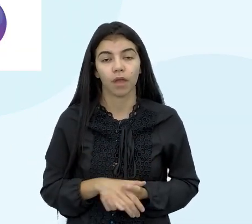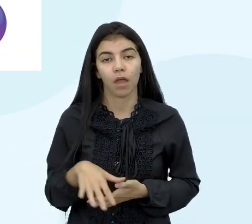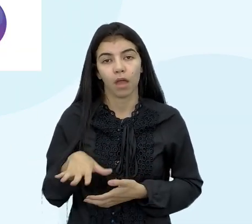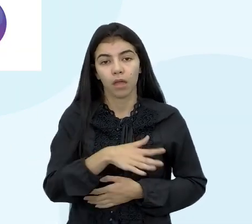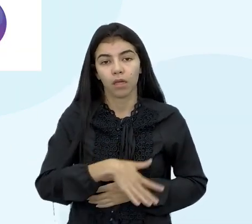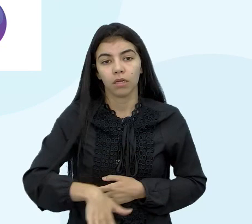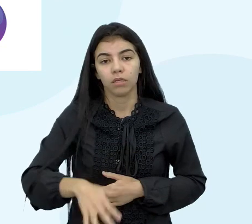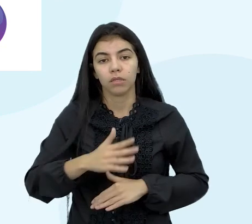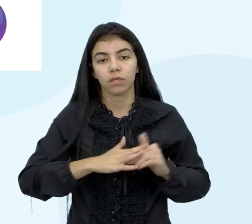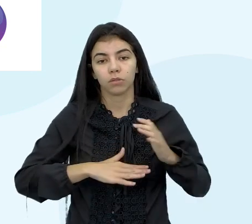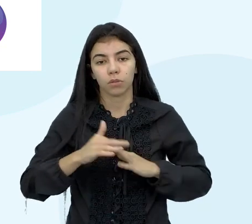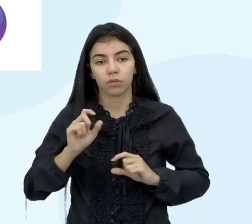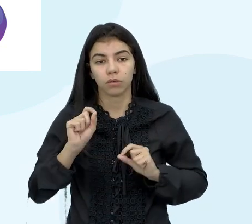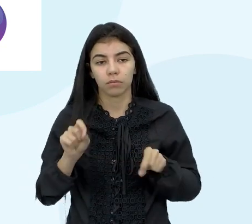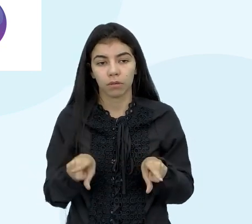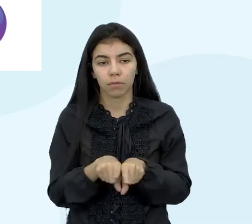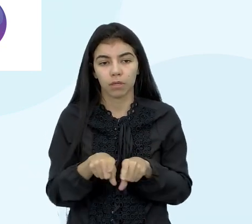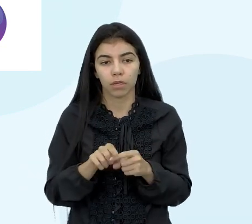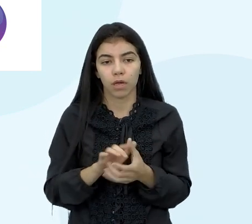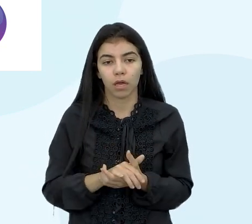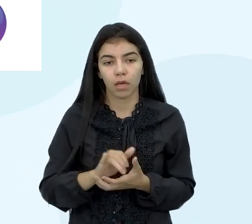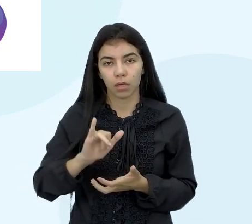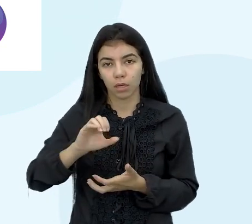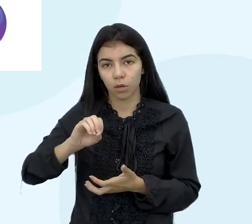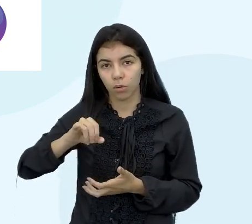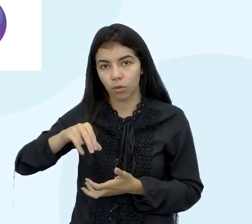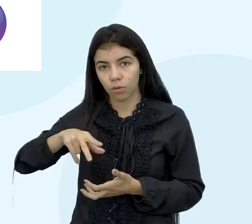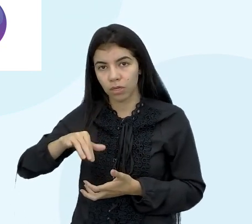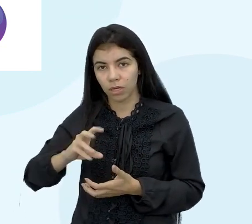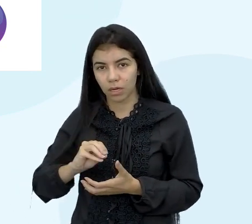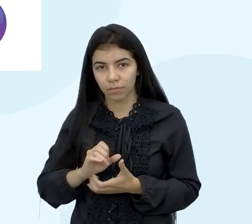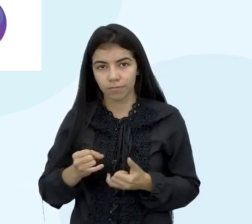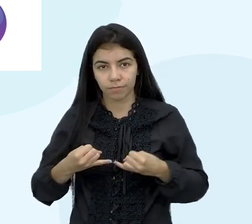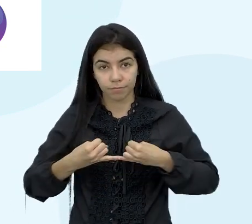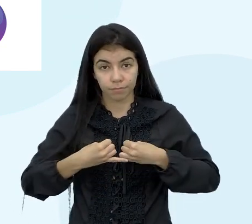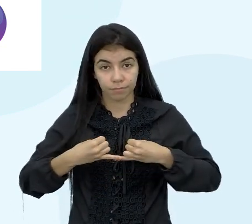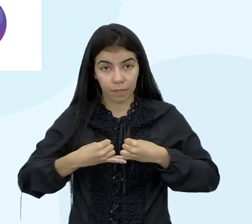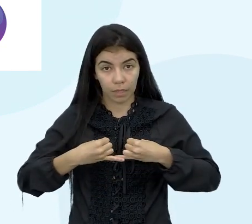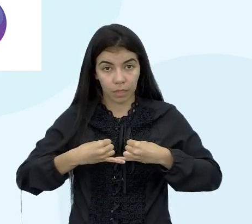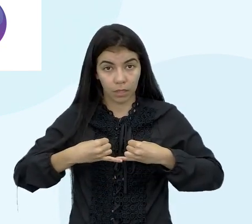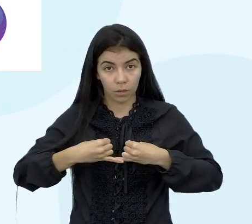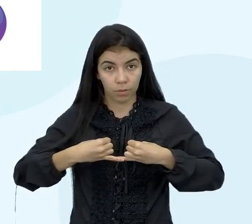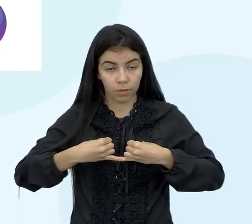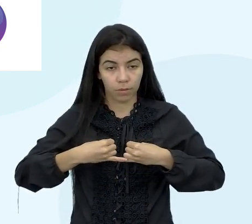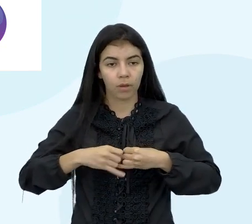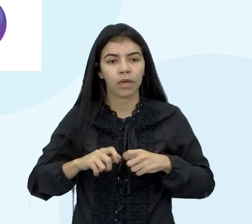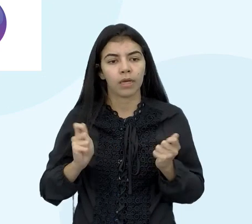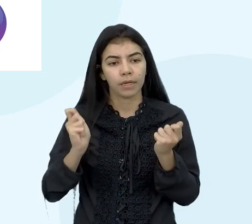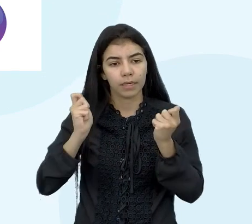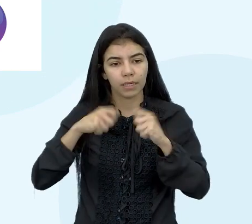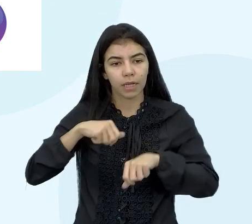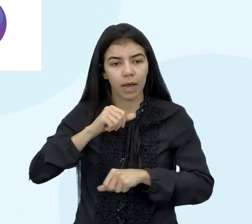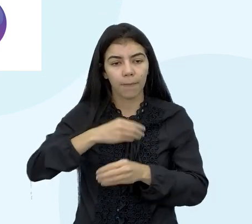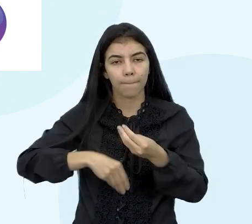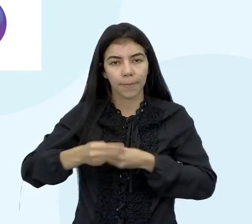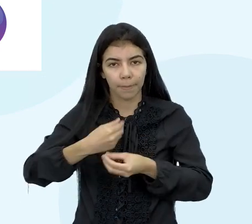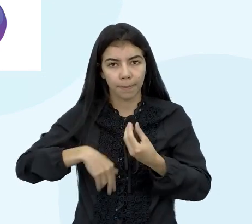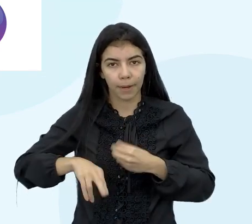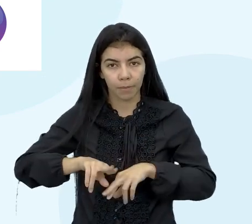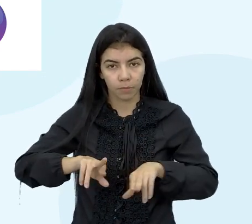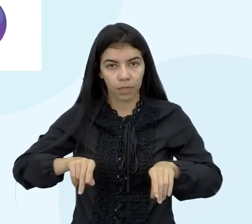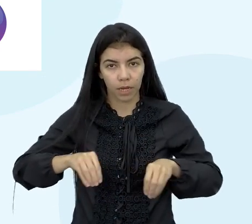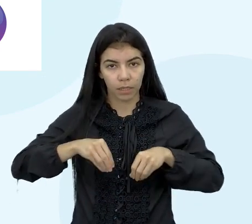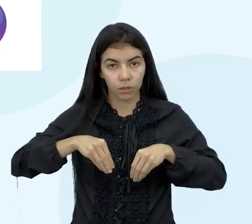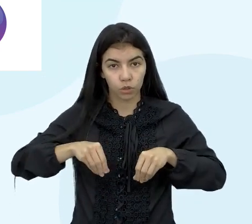a gente tem aí composição iônica, que nós falamos na aula anterior sobre os íons, que podem ser alteradas pelo manejo incorreto do